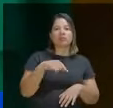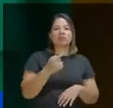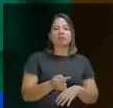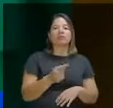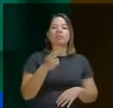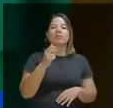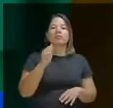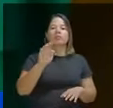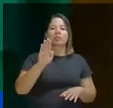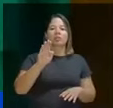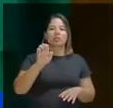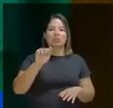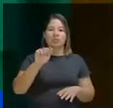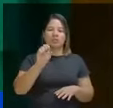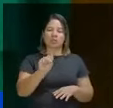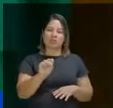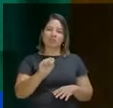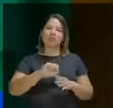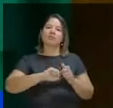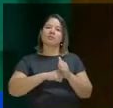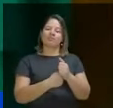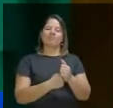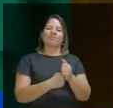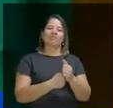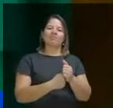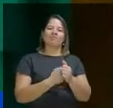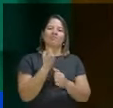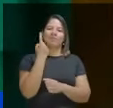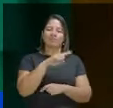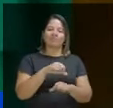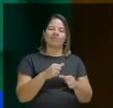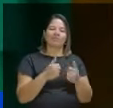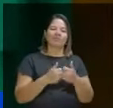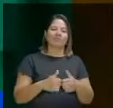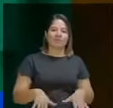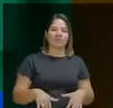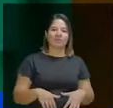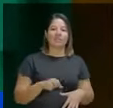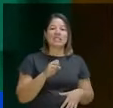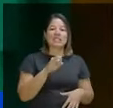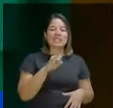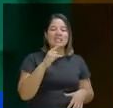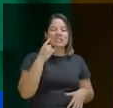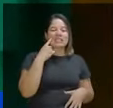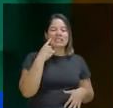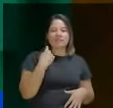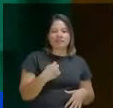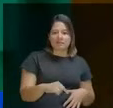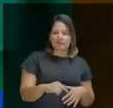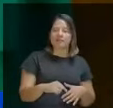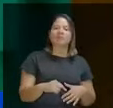trancativo impetrado. Ainda que pareça não haver uma coincidência de fatos